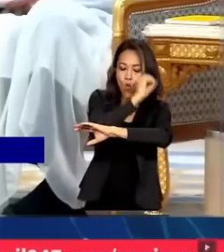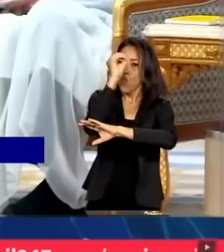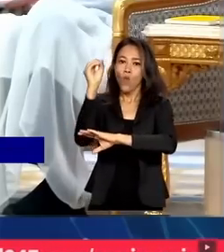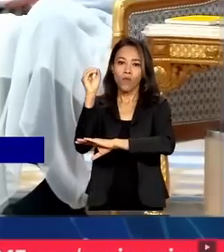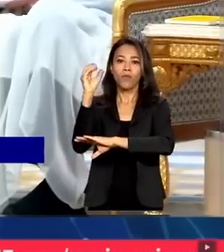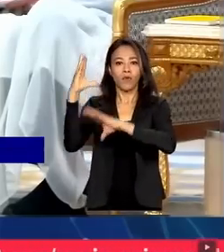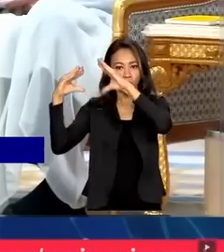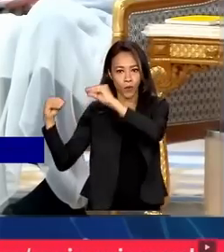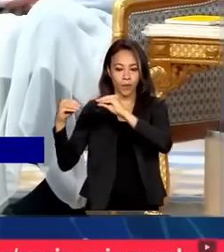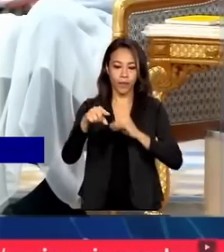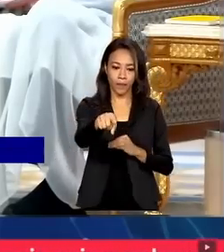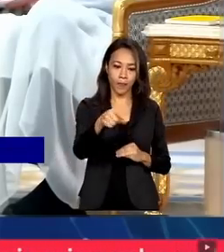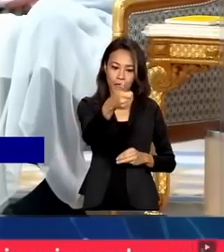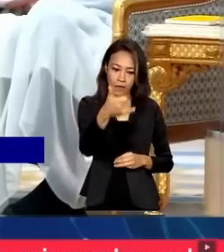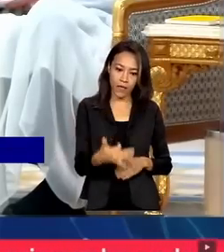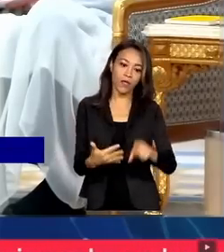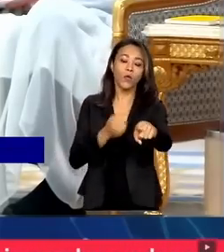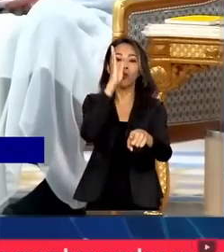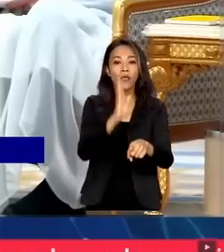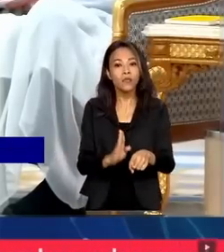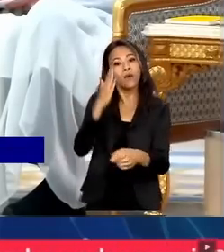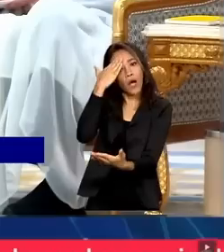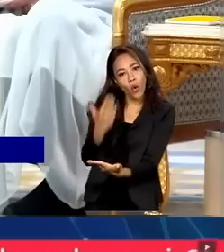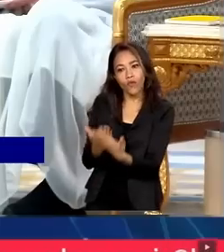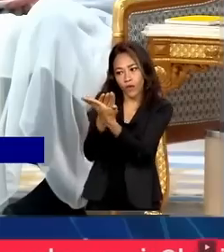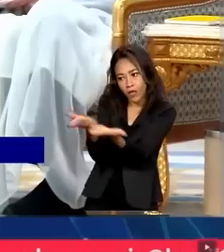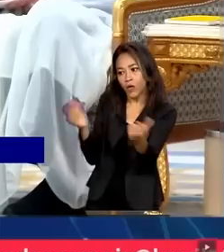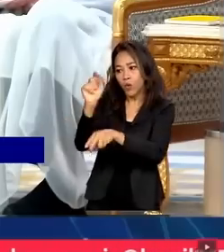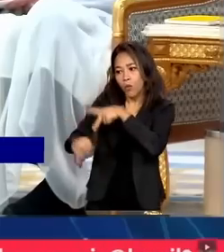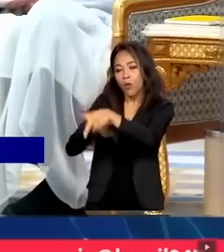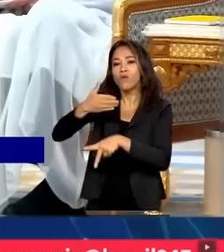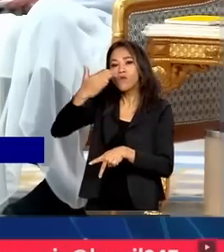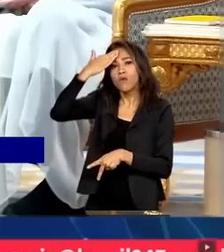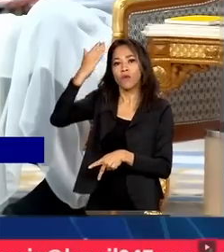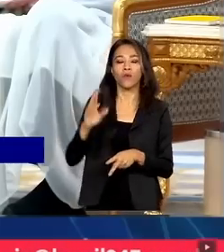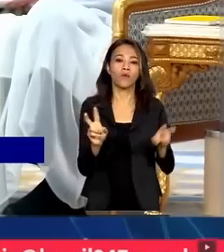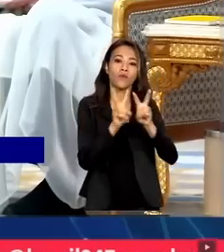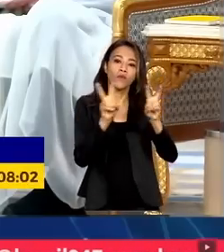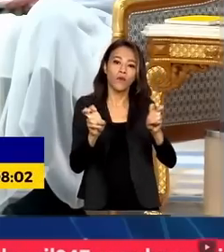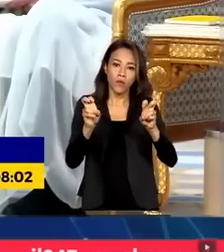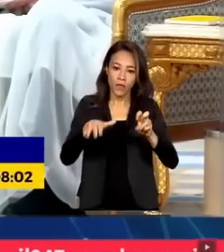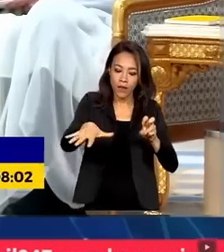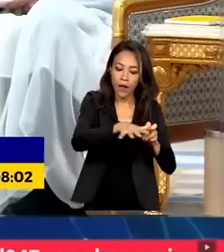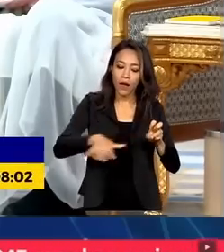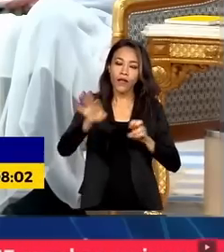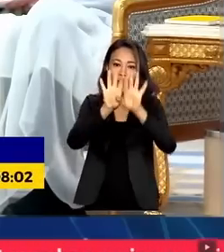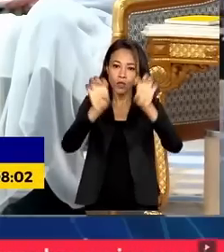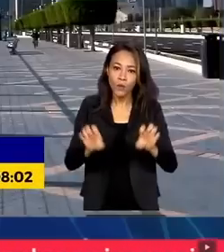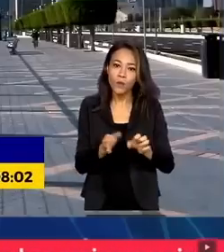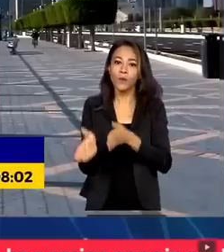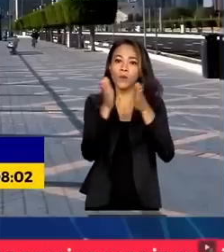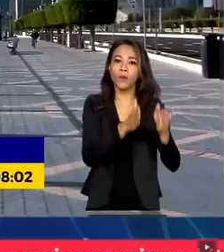espera seguir contando com a confiança dos Emirados, sobretudo em investimento no setor de infraestrutura e